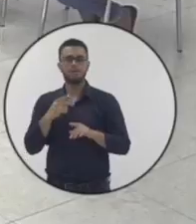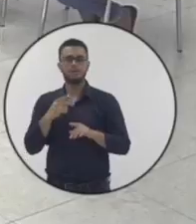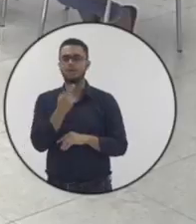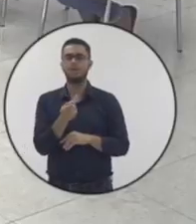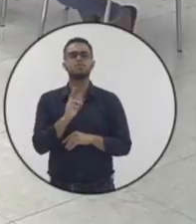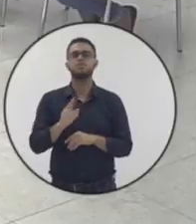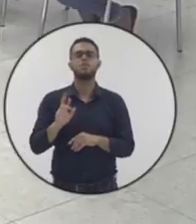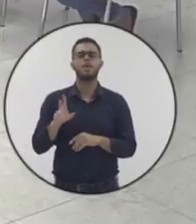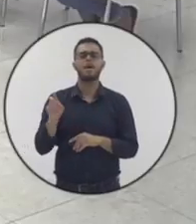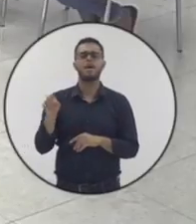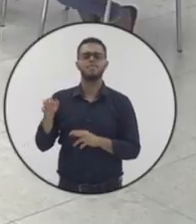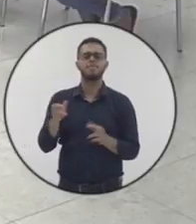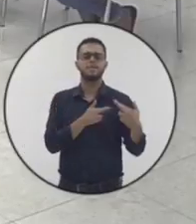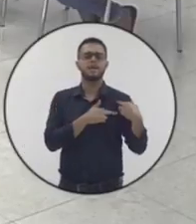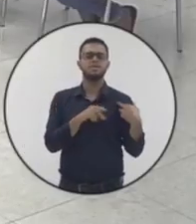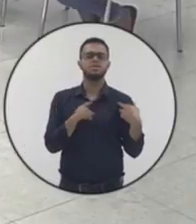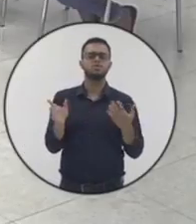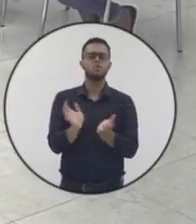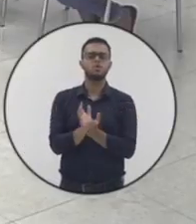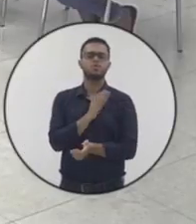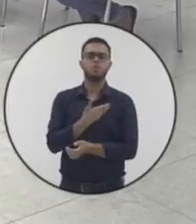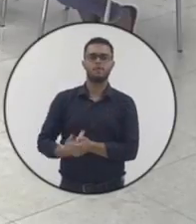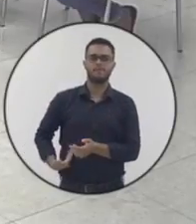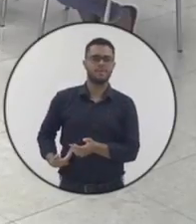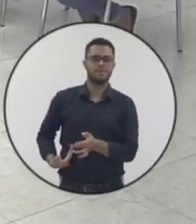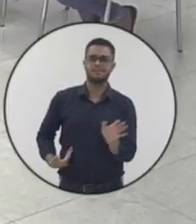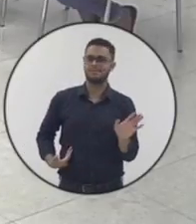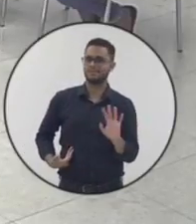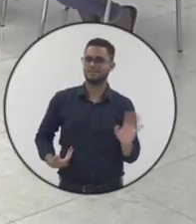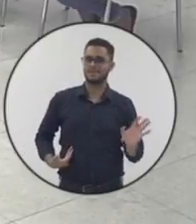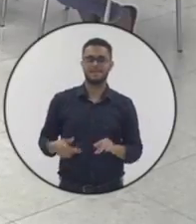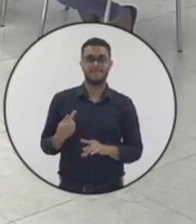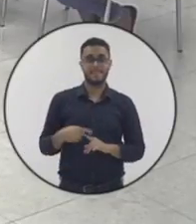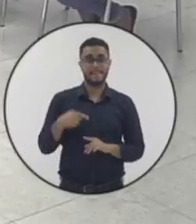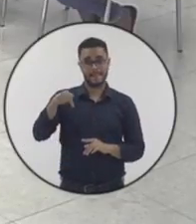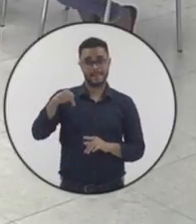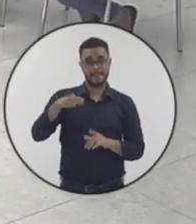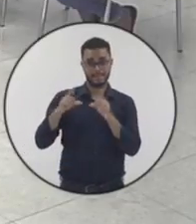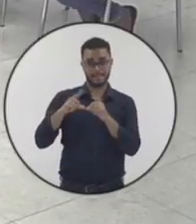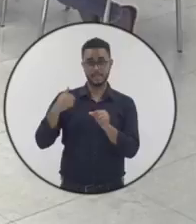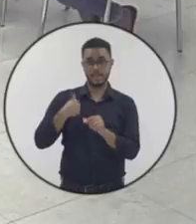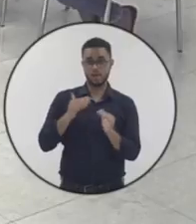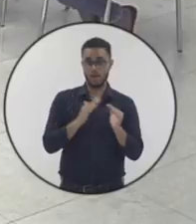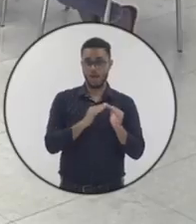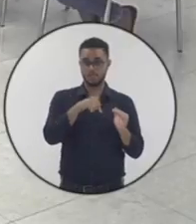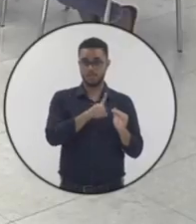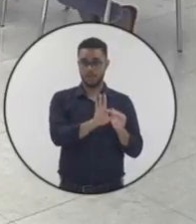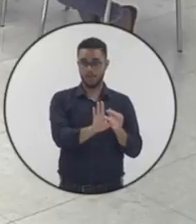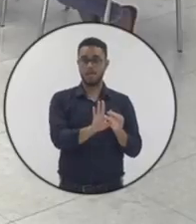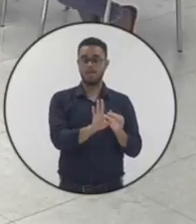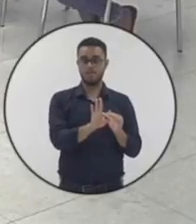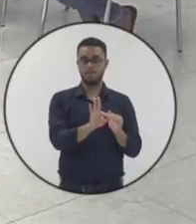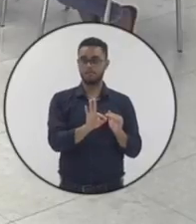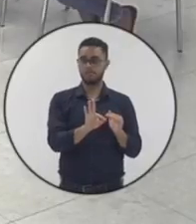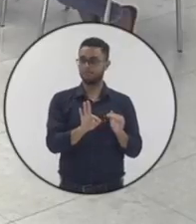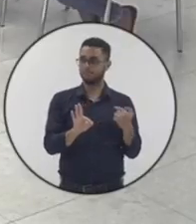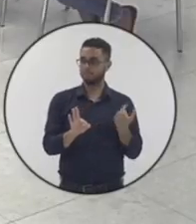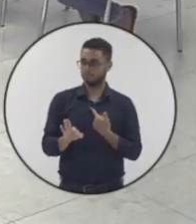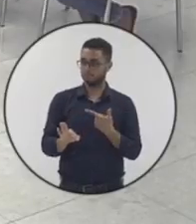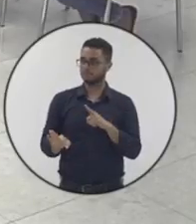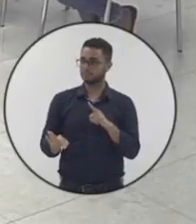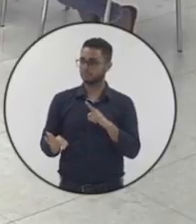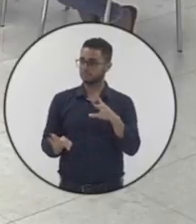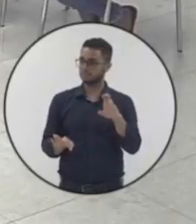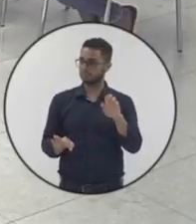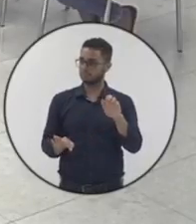isso é só uma responsabilidade da gestão, né? Porque aqui em Brasília, eu que sou moradora do DF, do Distrito Federal, a gente tem um CREAS